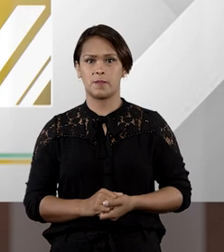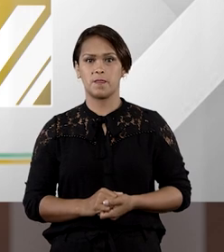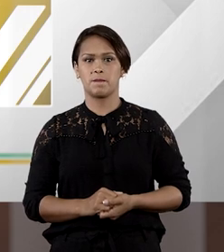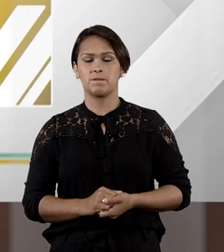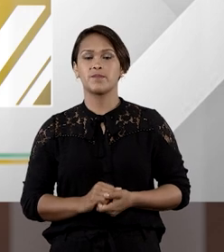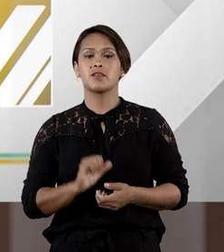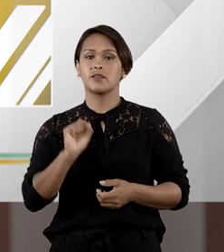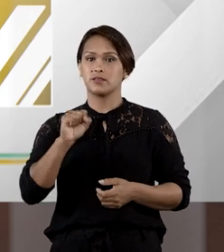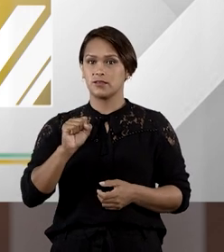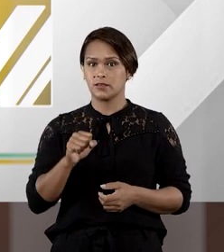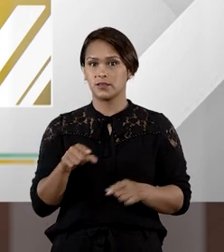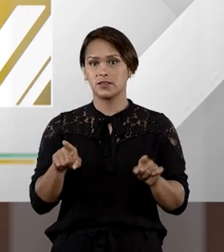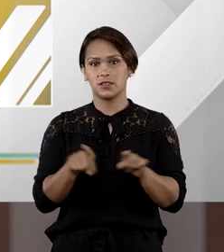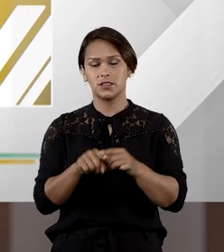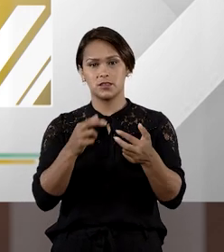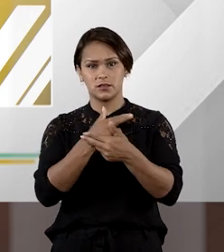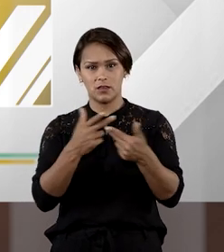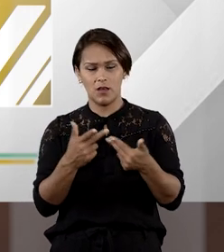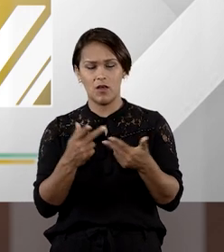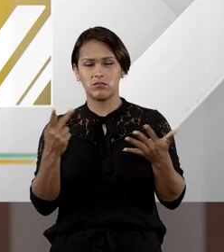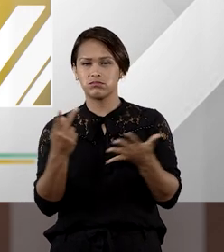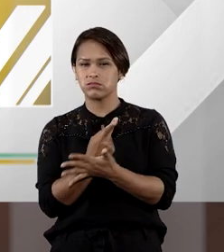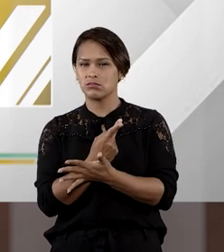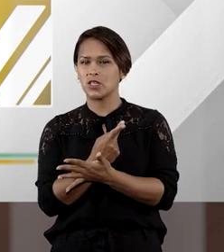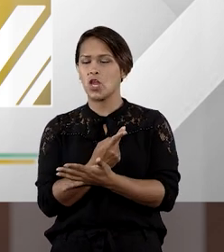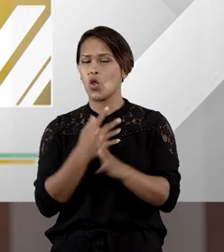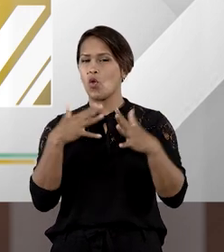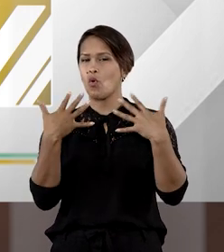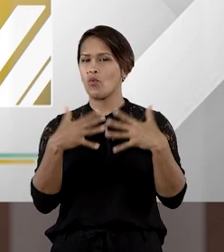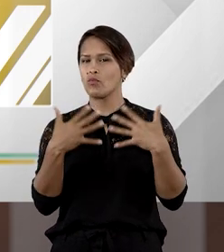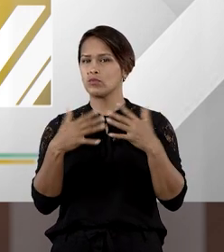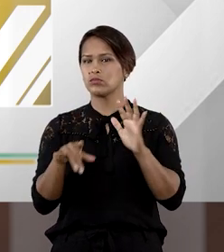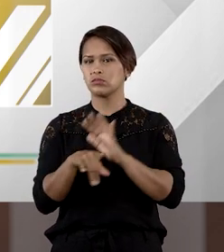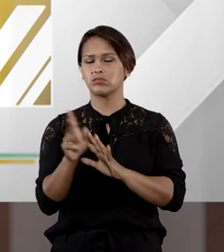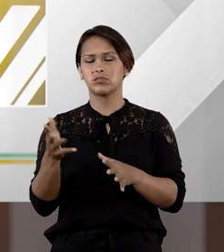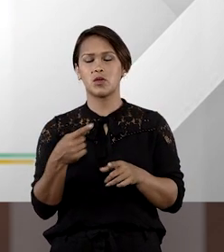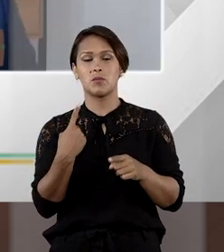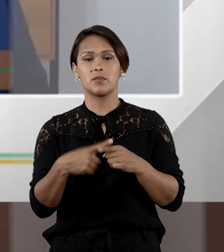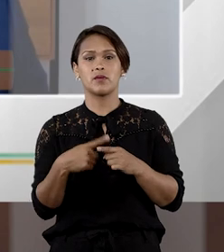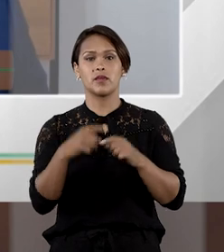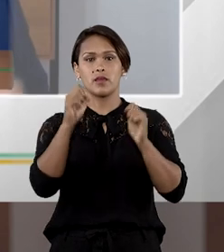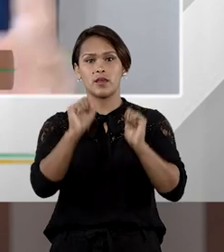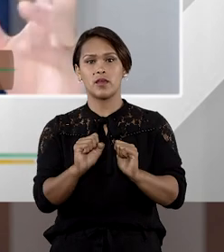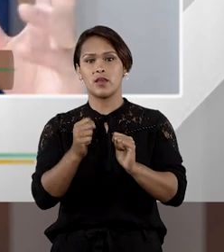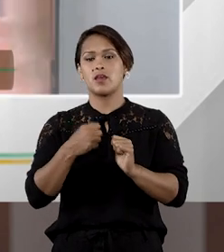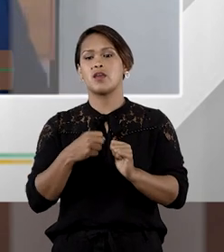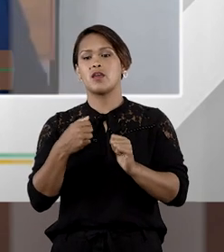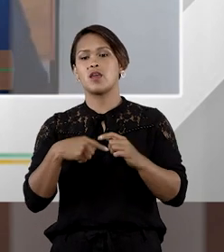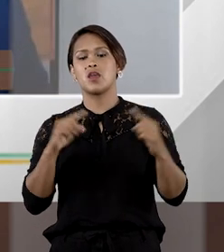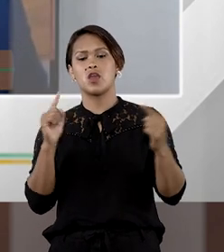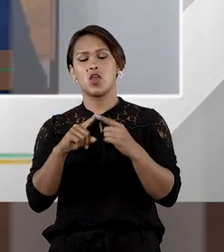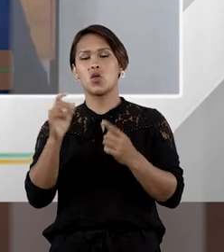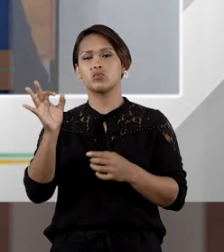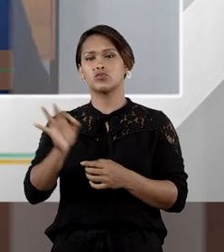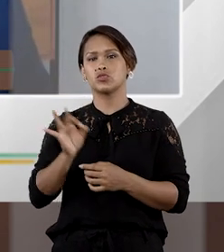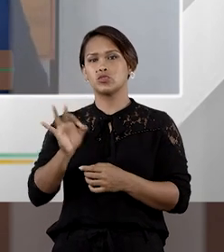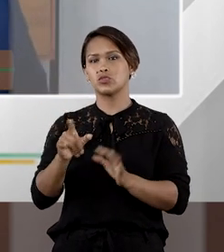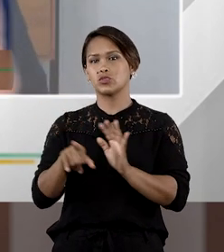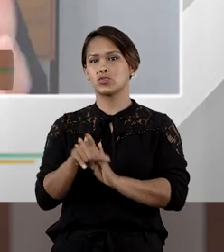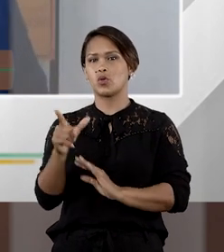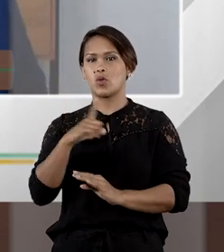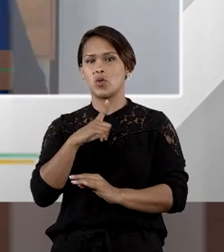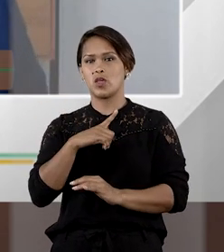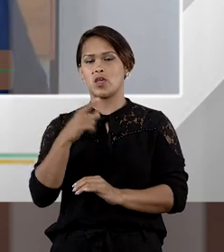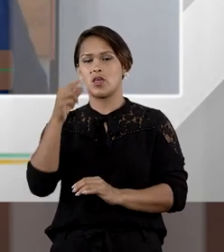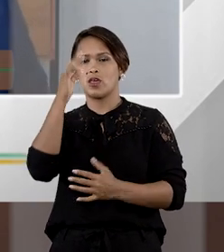Olha, isso muitas vezes causa confusão, né? Na verdade, há um desconto em relação,